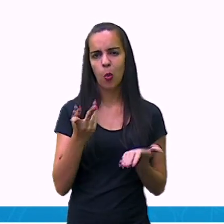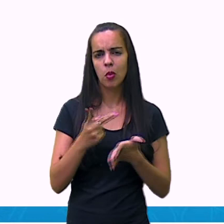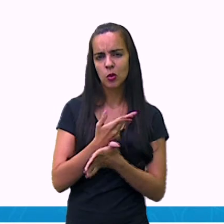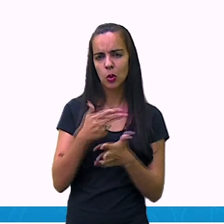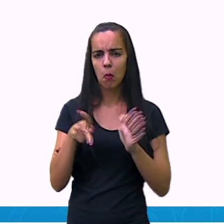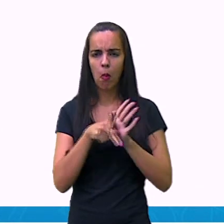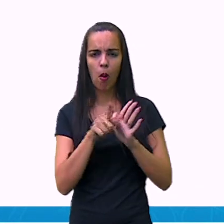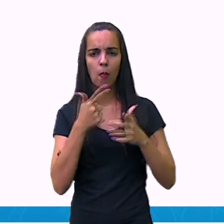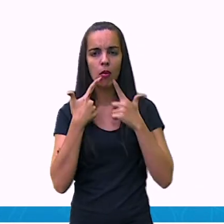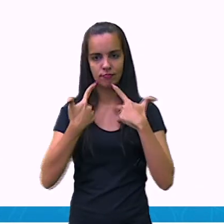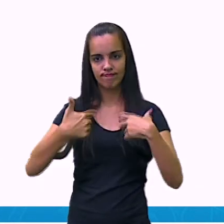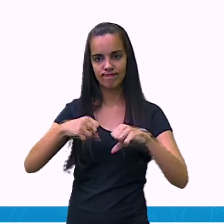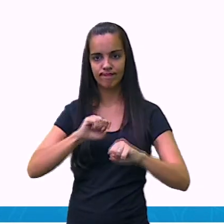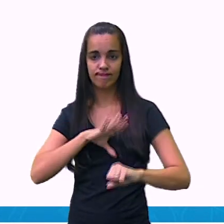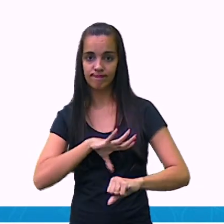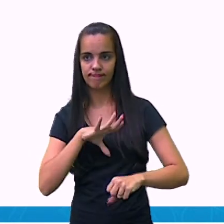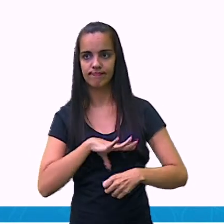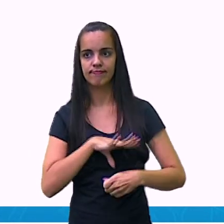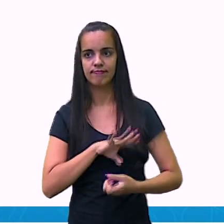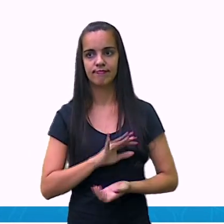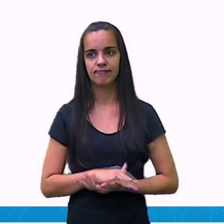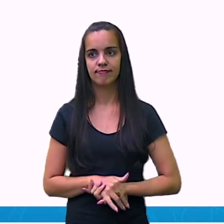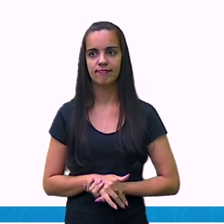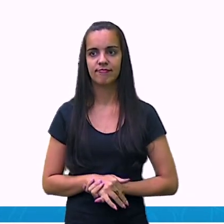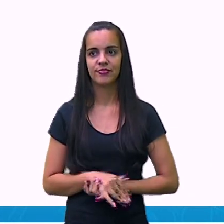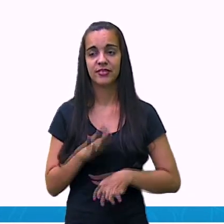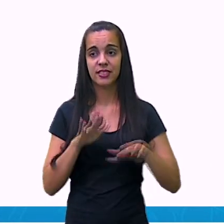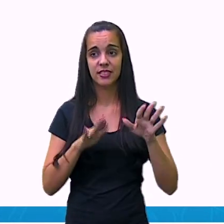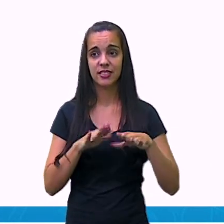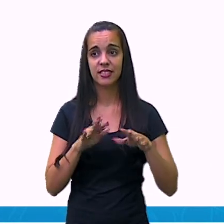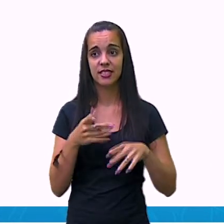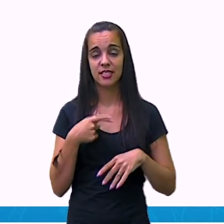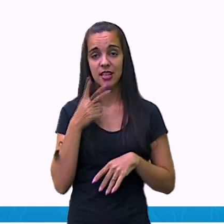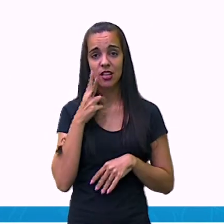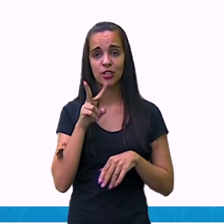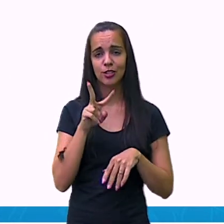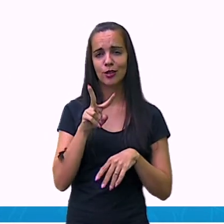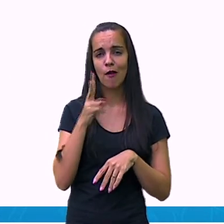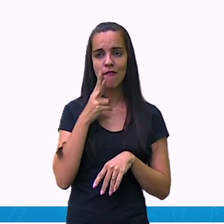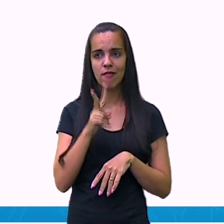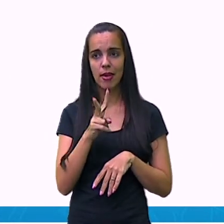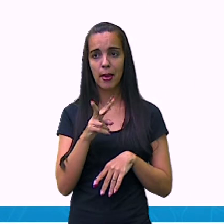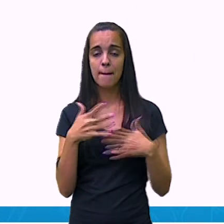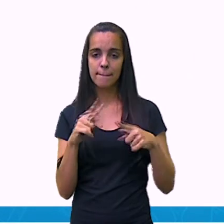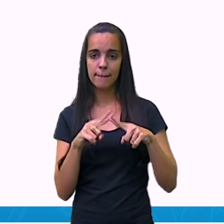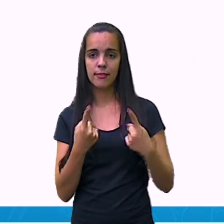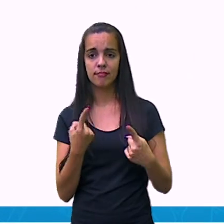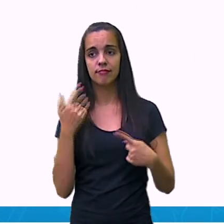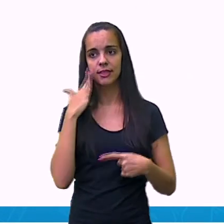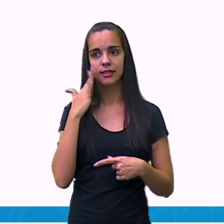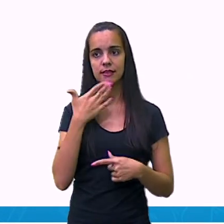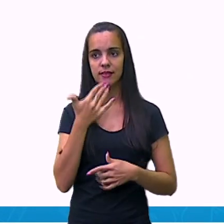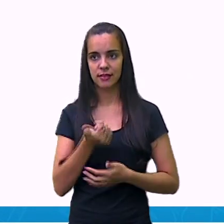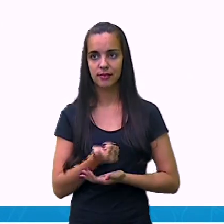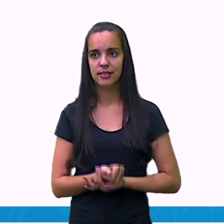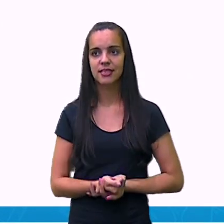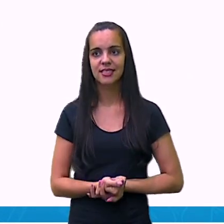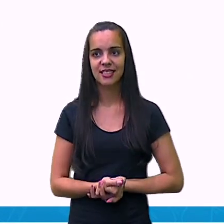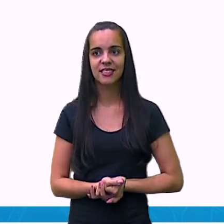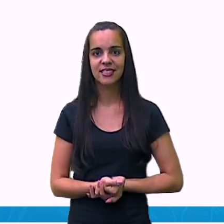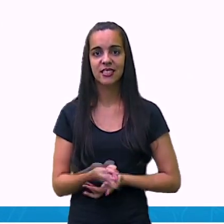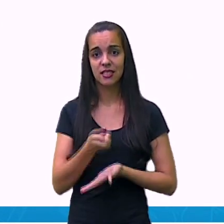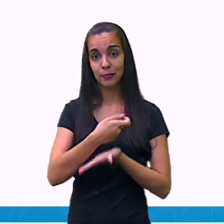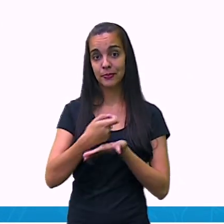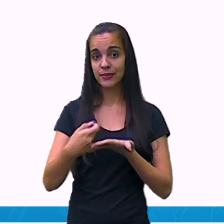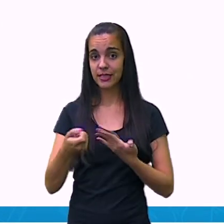língua portuguesa, que às vezes a gente depara com elas e não sabe o que fazer, como escrever, por